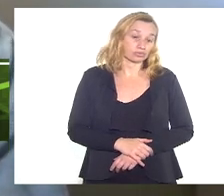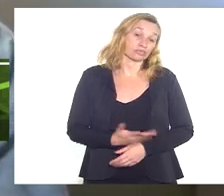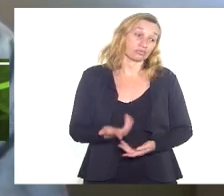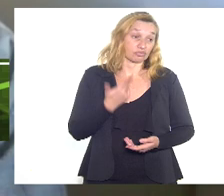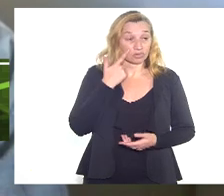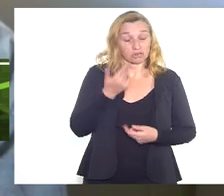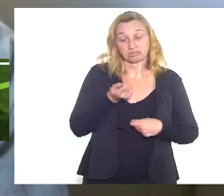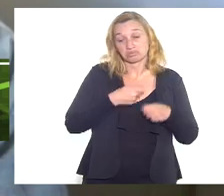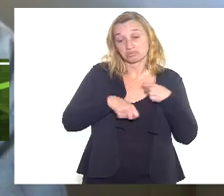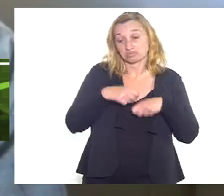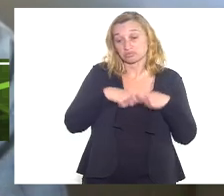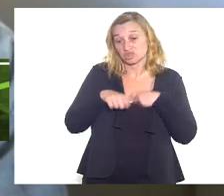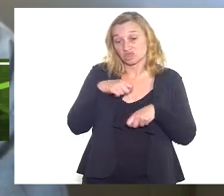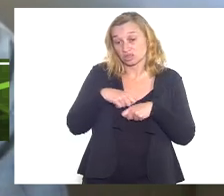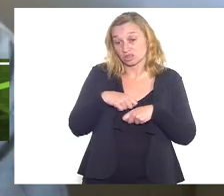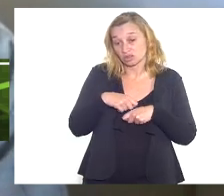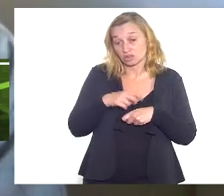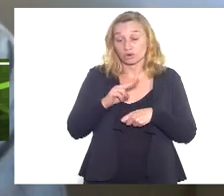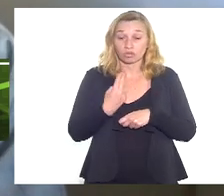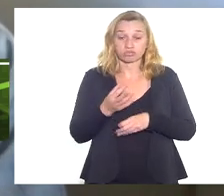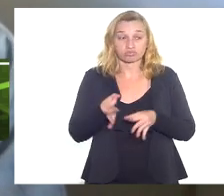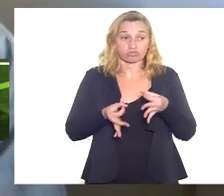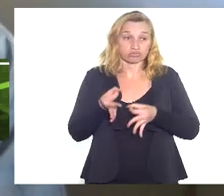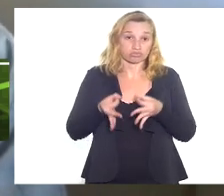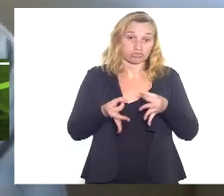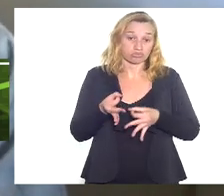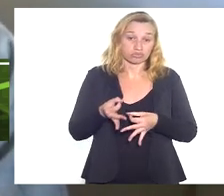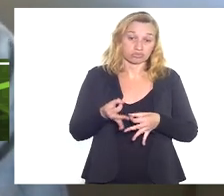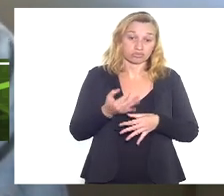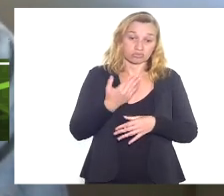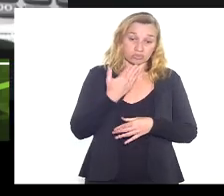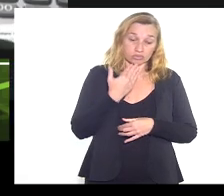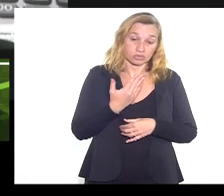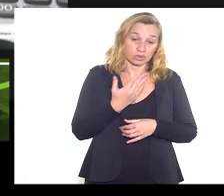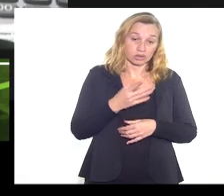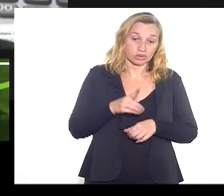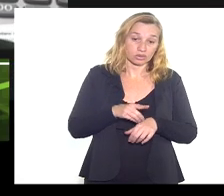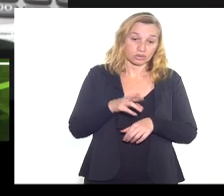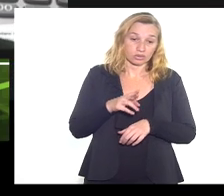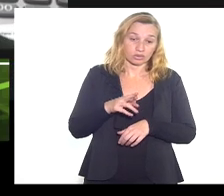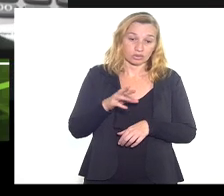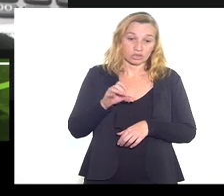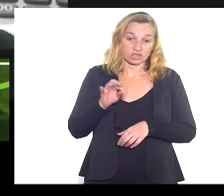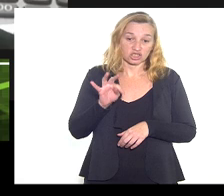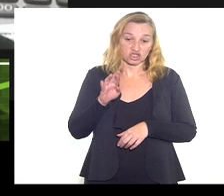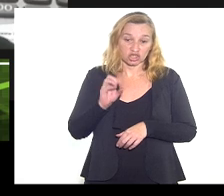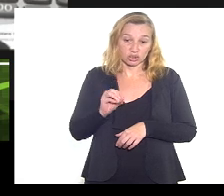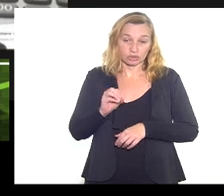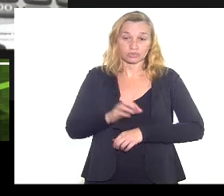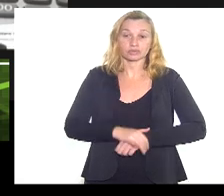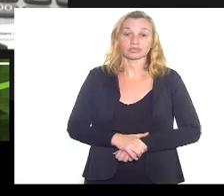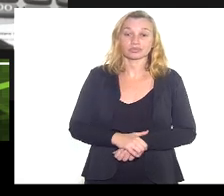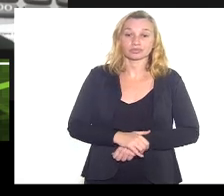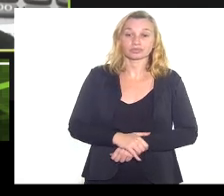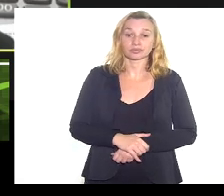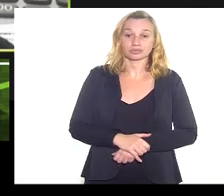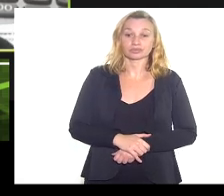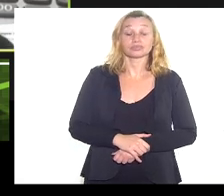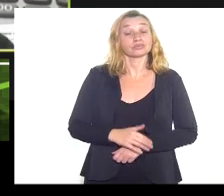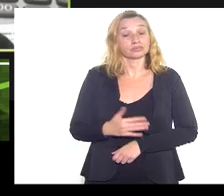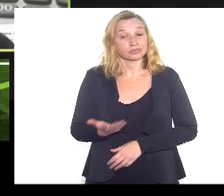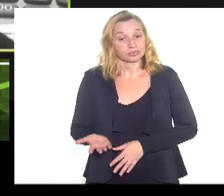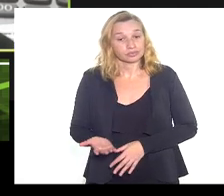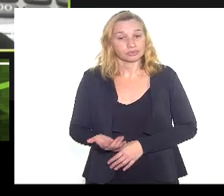administrativas, ou quiçá, judiciais. Por favor, doutor Cristiano Gadelha, por favor. Primeiramente, deputado